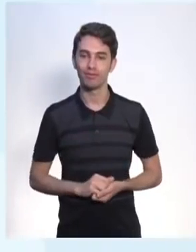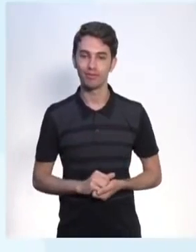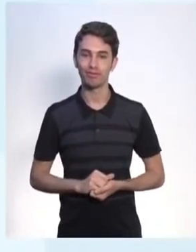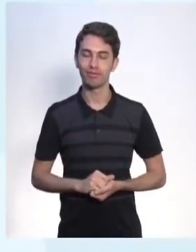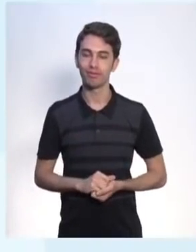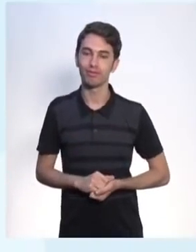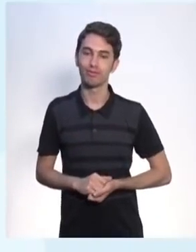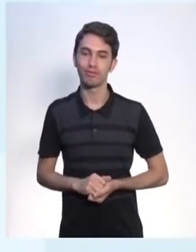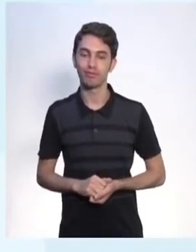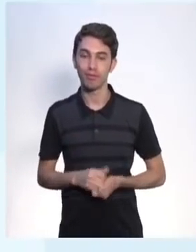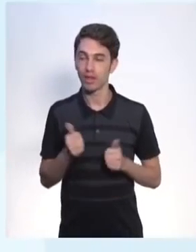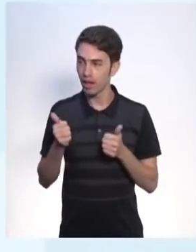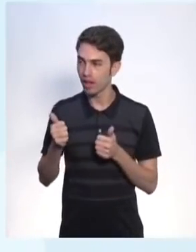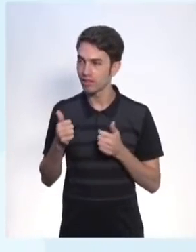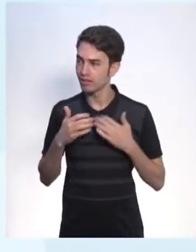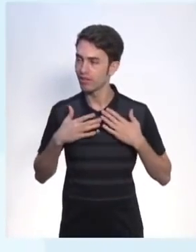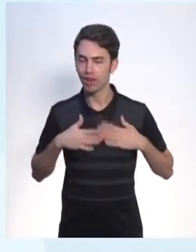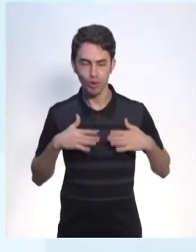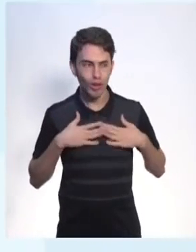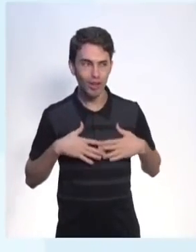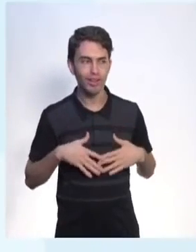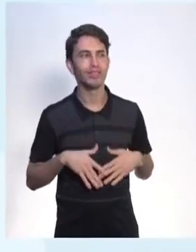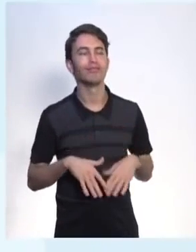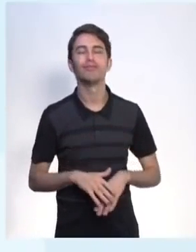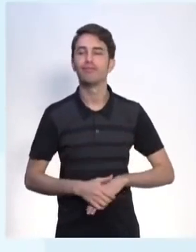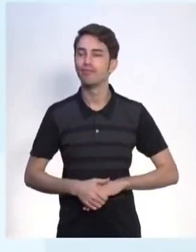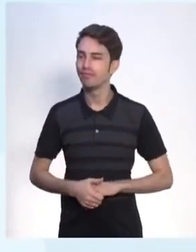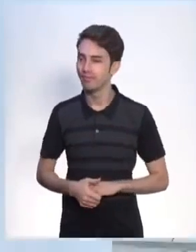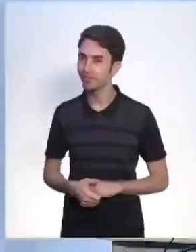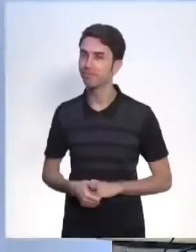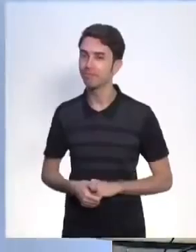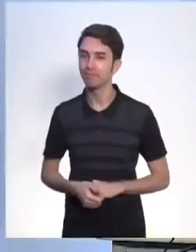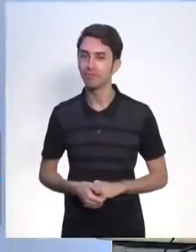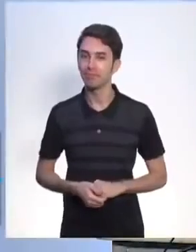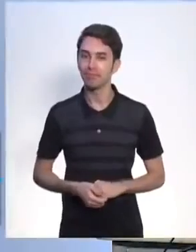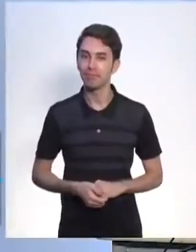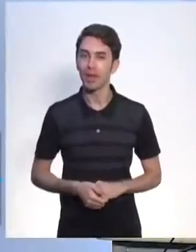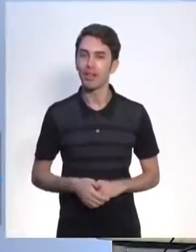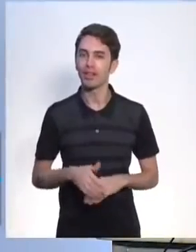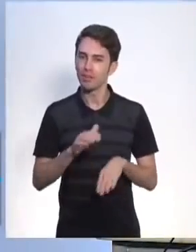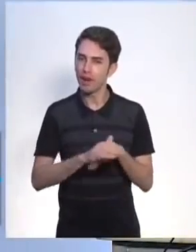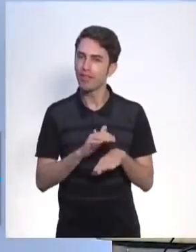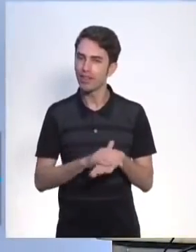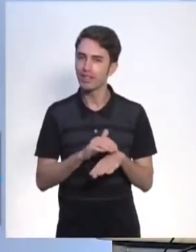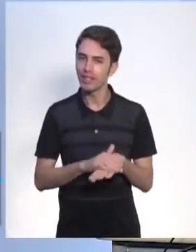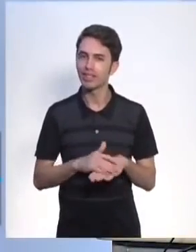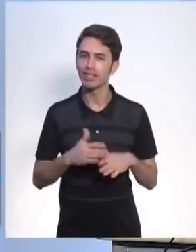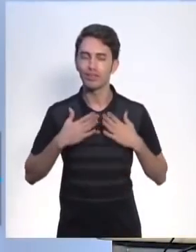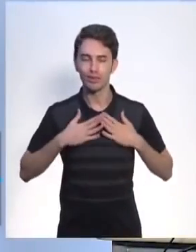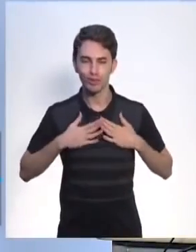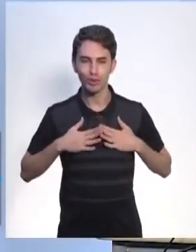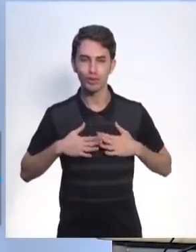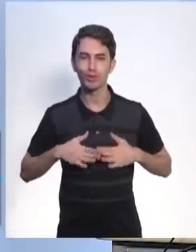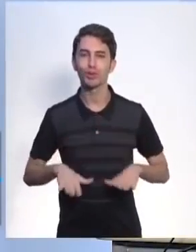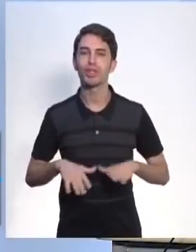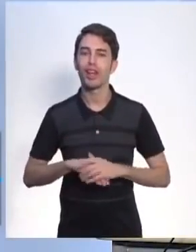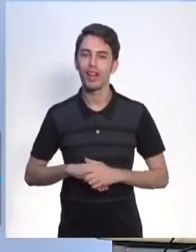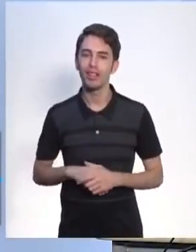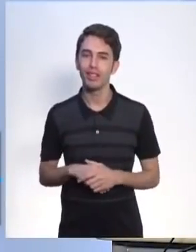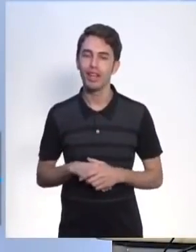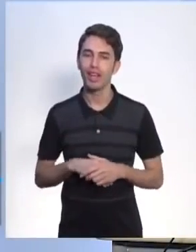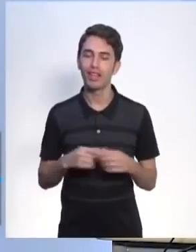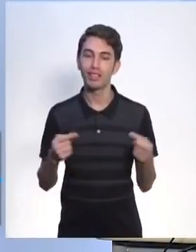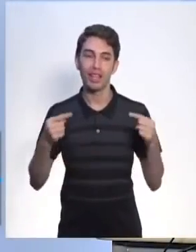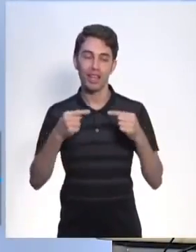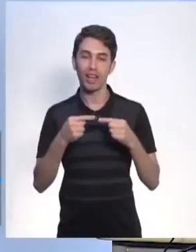relação. Beleza, Ana? Tranquilo, né? Tranquilo. Isso aí dá para fazer bem tranquilo, assim, essa relação